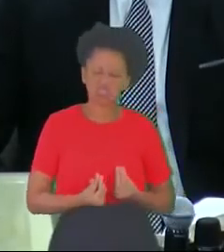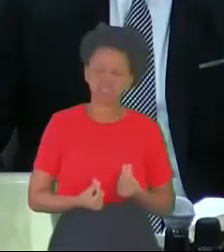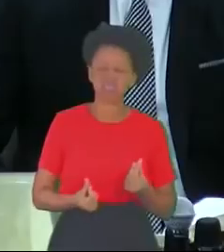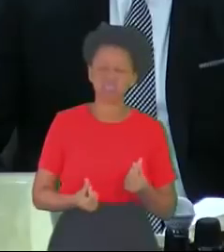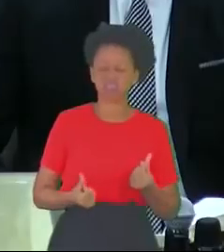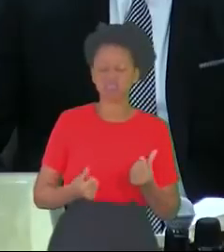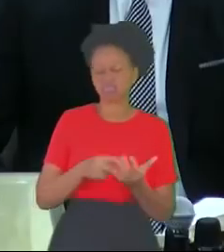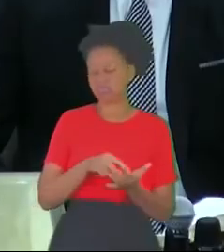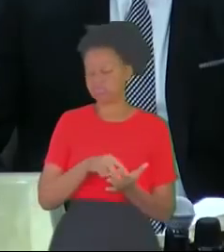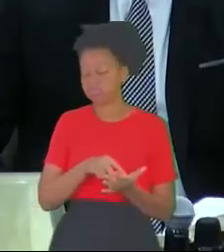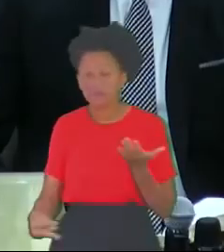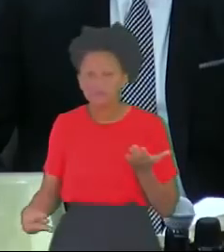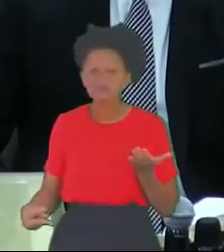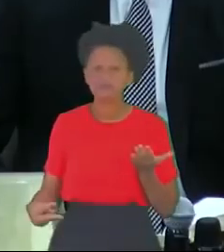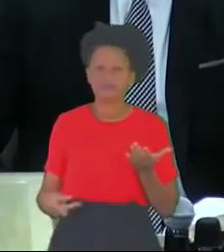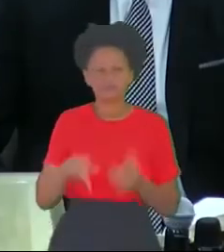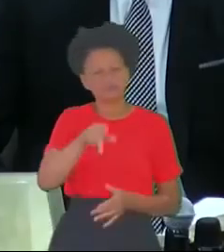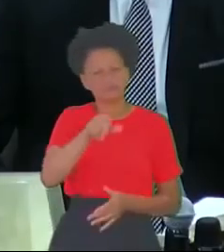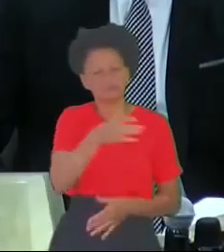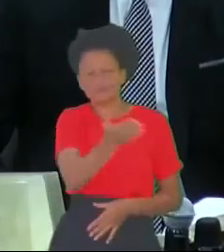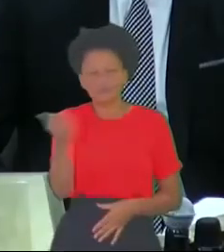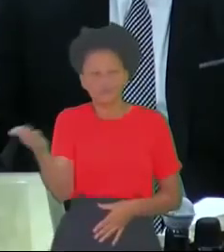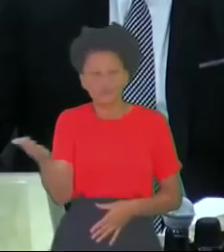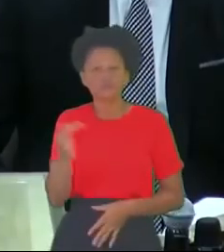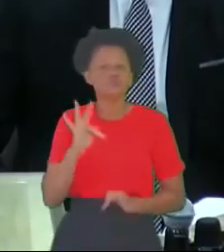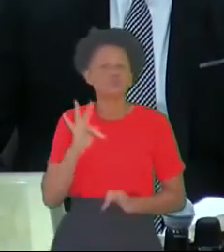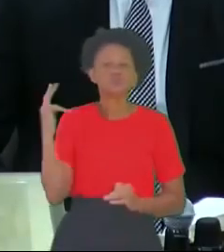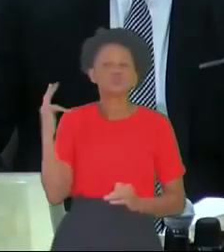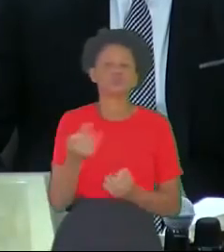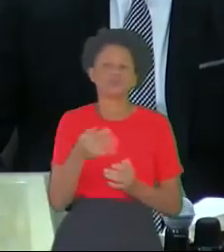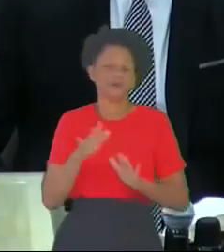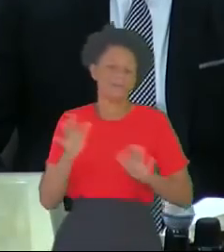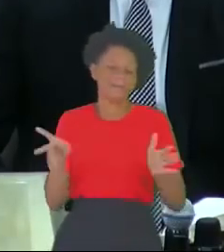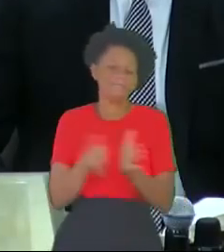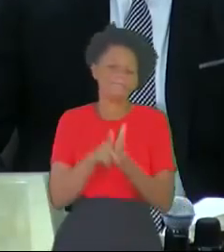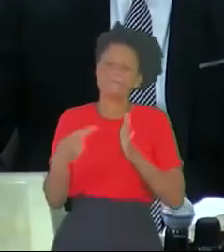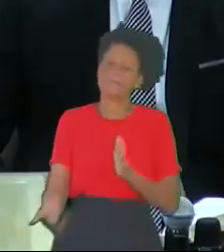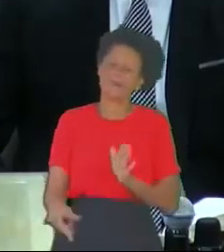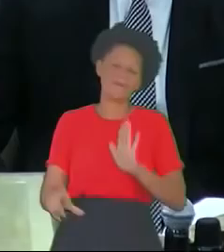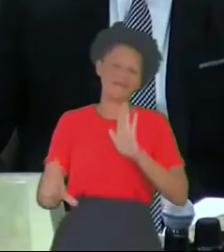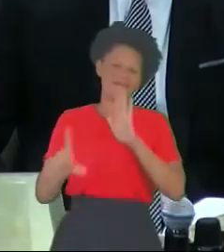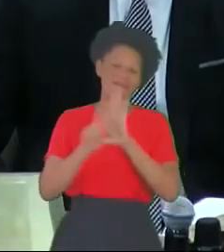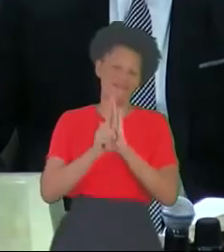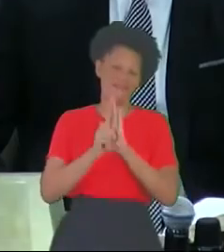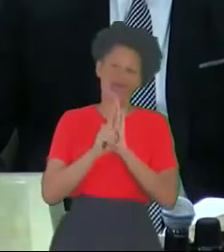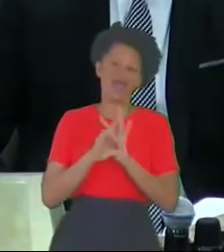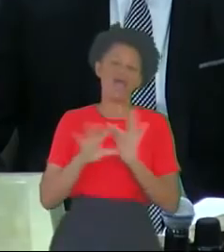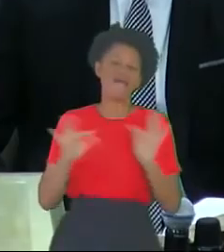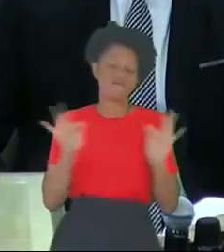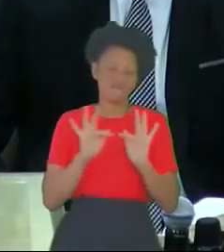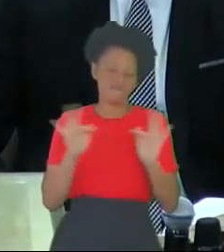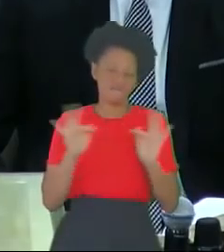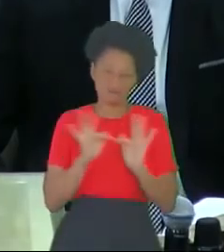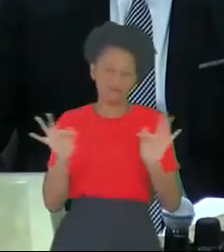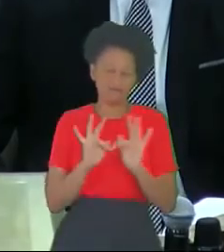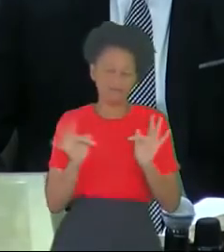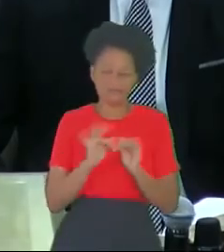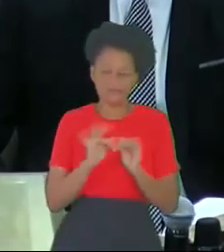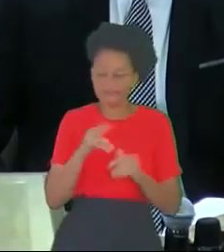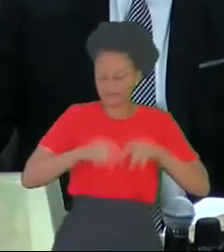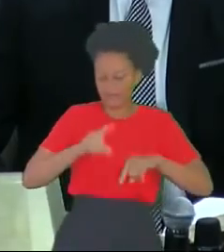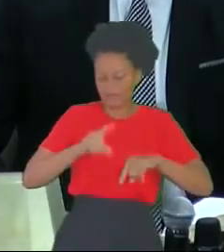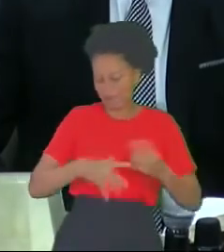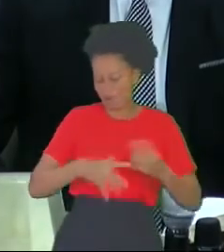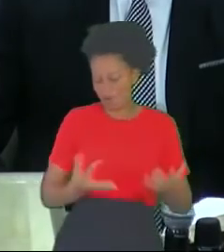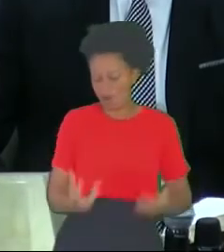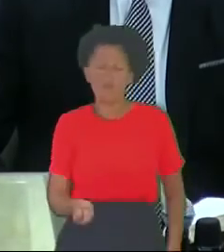queda. Os irmãos sabem que tudo que sobe é uma lei da física. Se você joga, impulsiona um objeto para cima, por